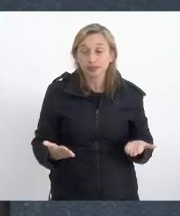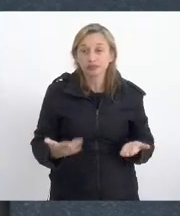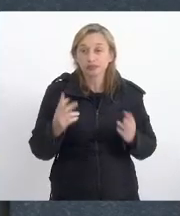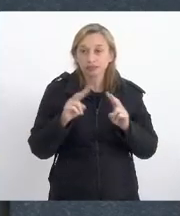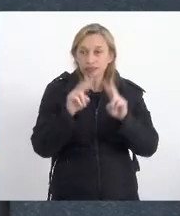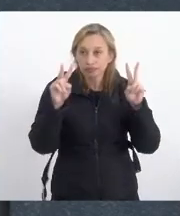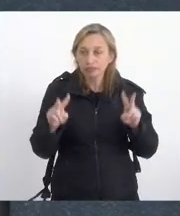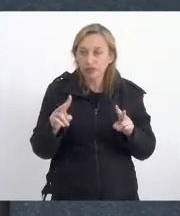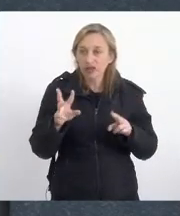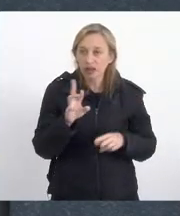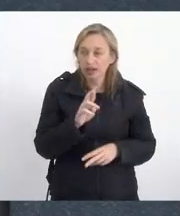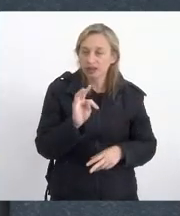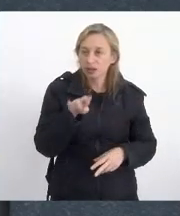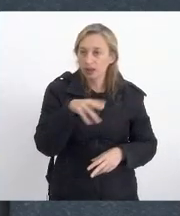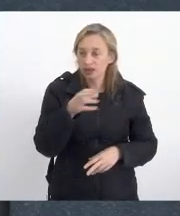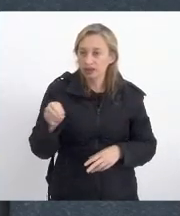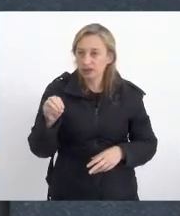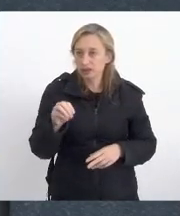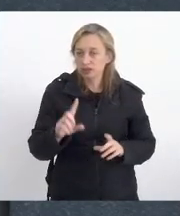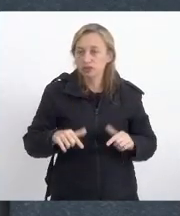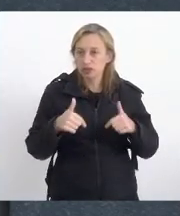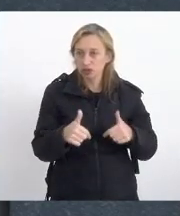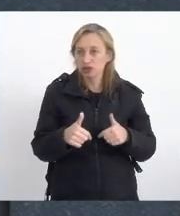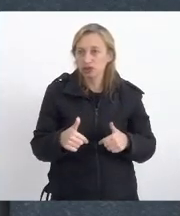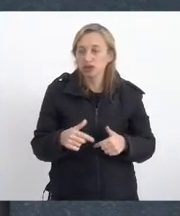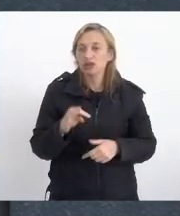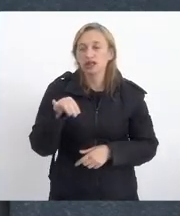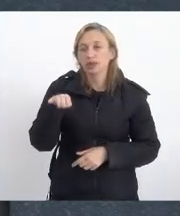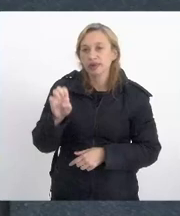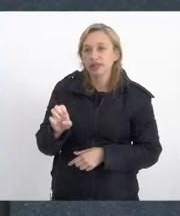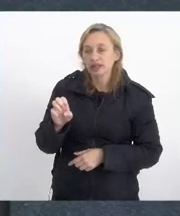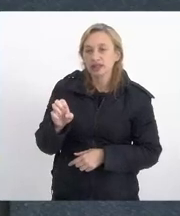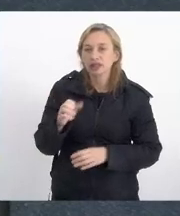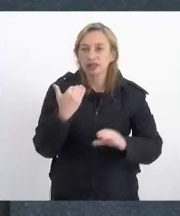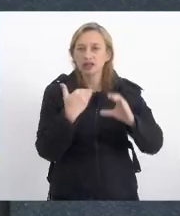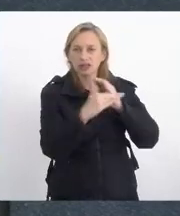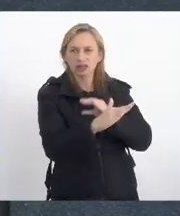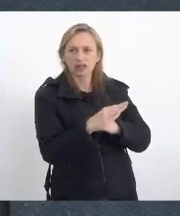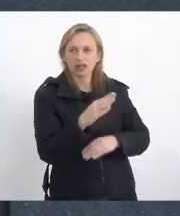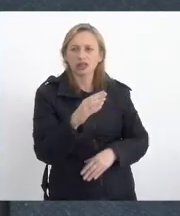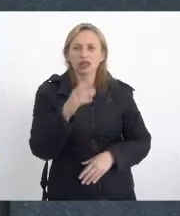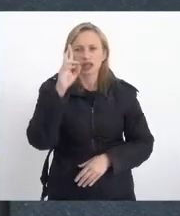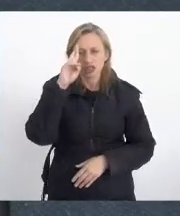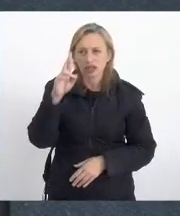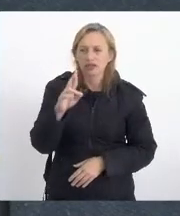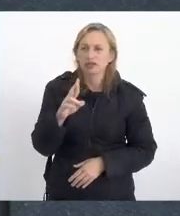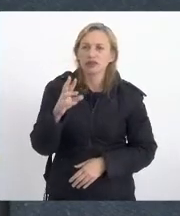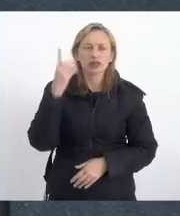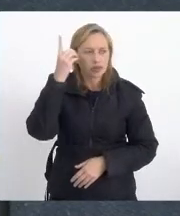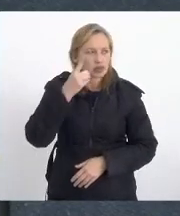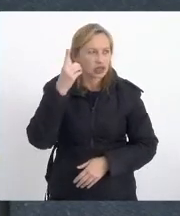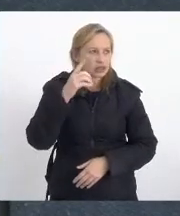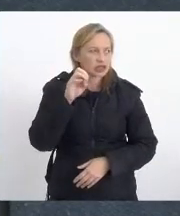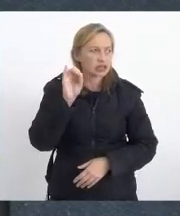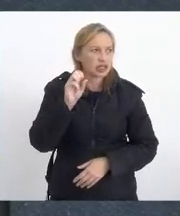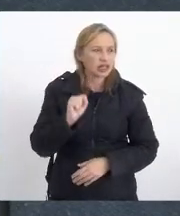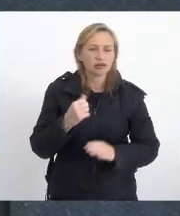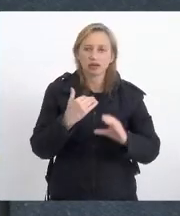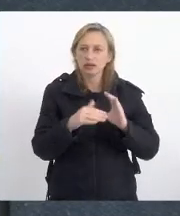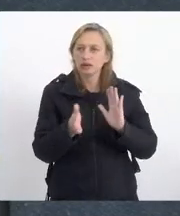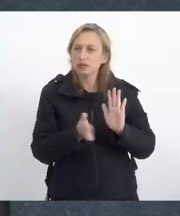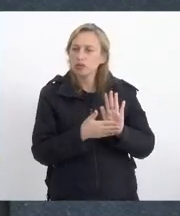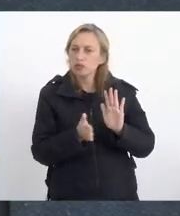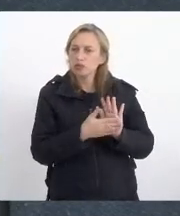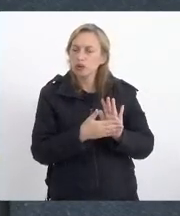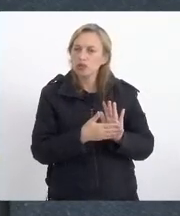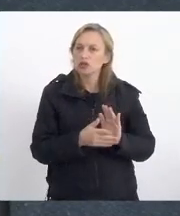vista da retroação dos efeitos, caminhou bem o gabinete do deputado Coronel Salema encaminhando uma proposta para que fosse emendado esse dispositivo e previsse